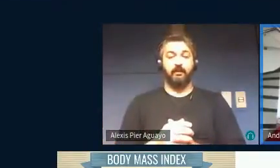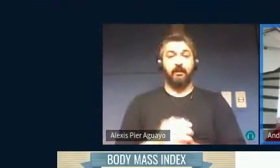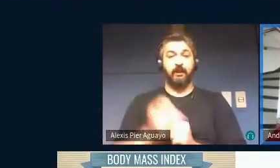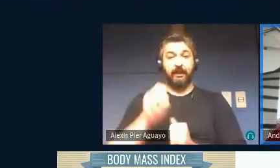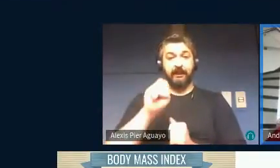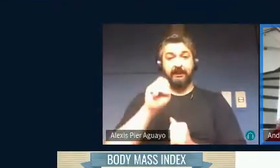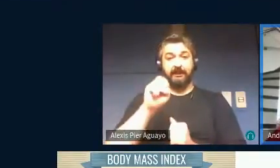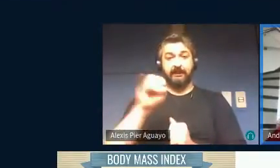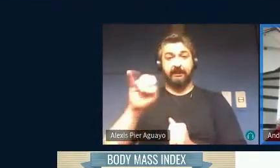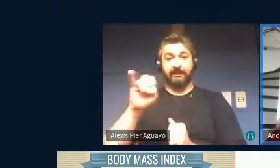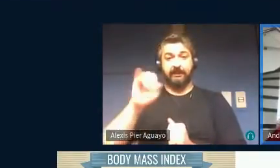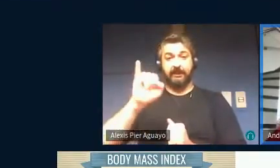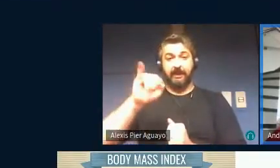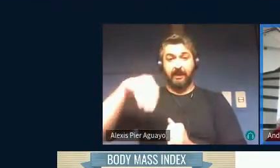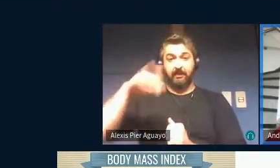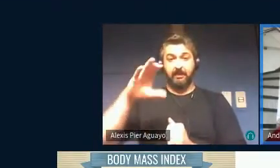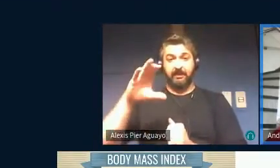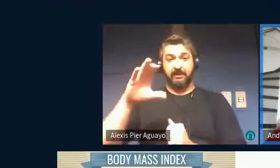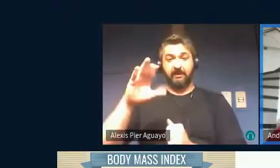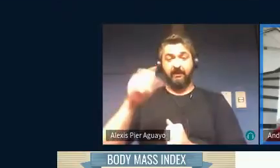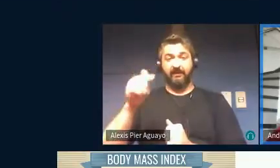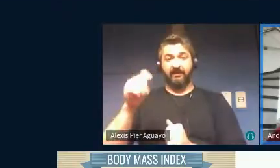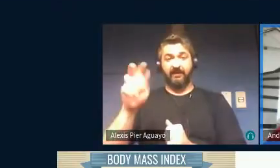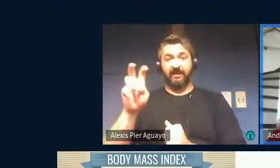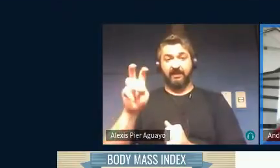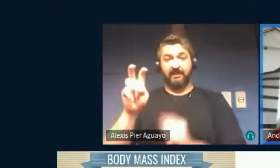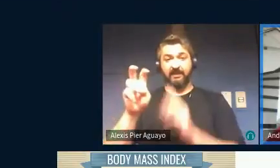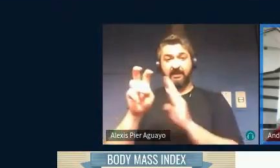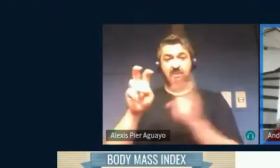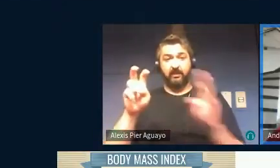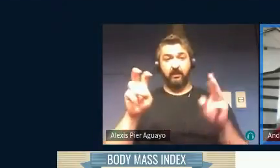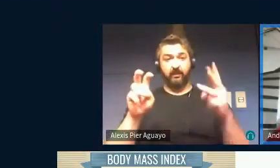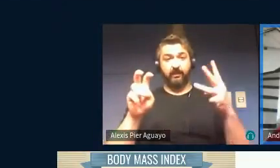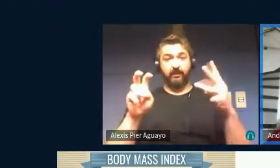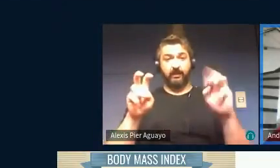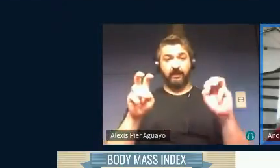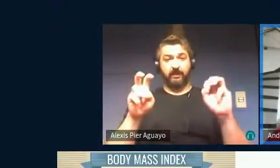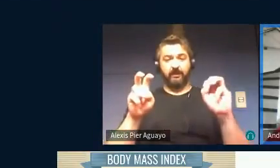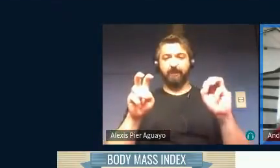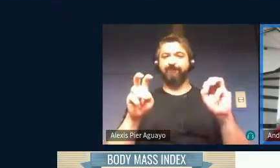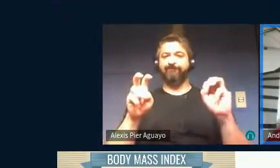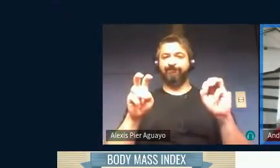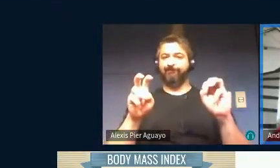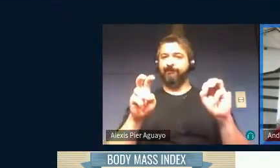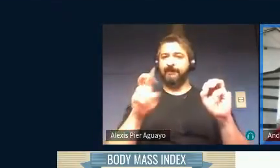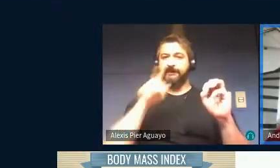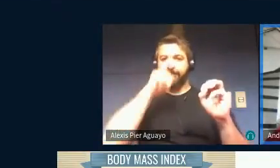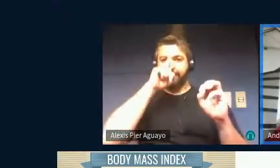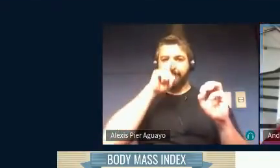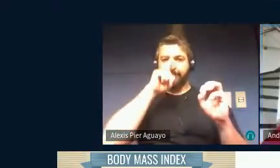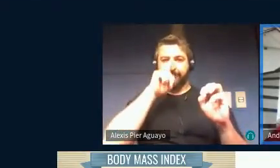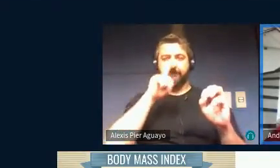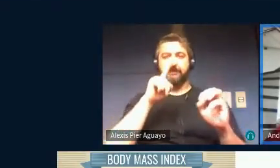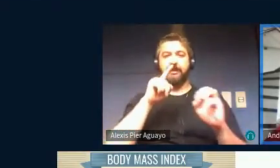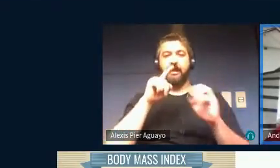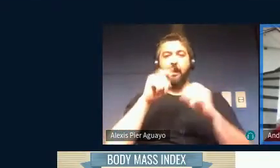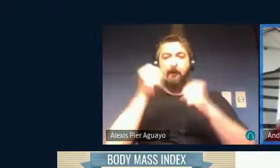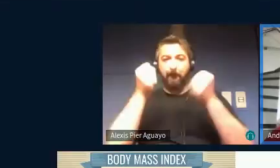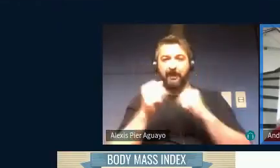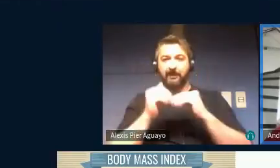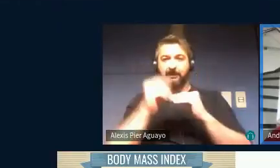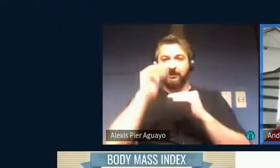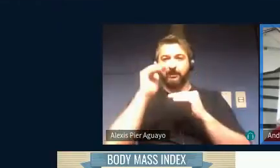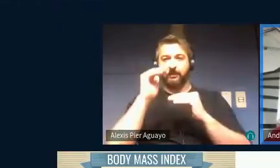esse índice ele vai de 25 até 30, nós já temos uma situação de sobrepeso. De